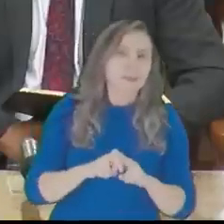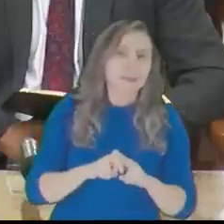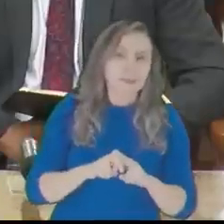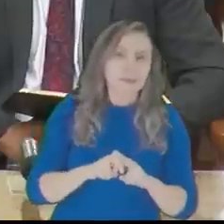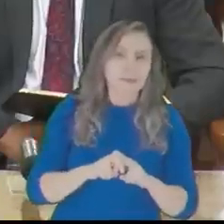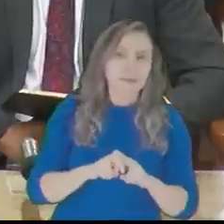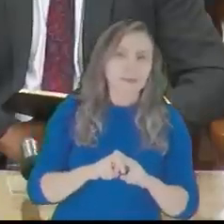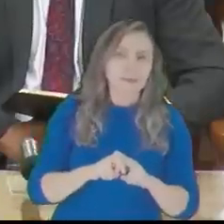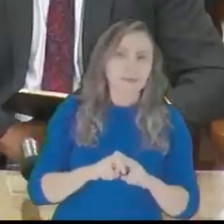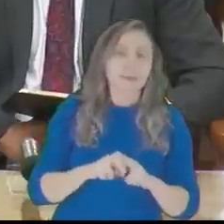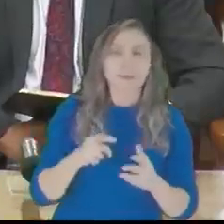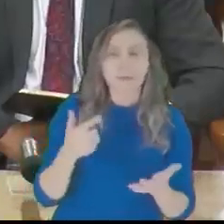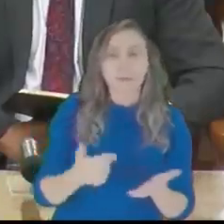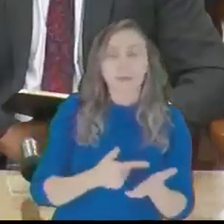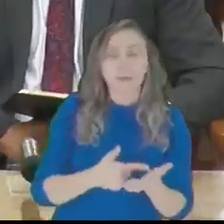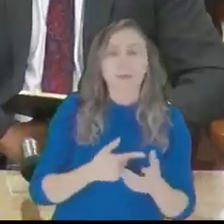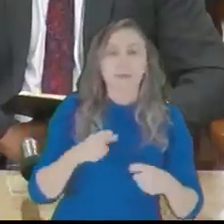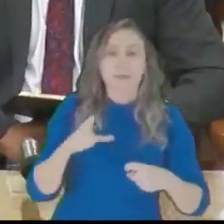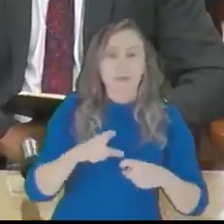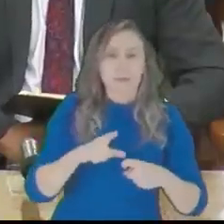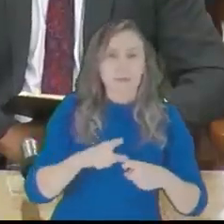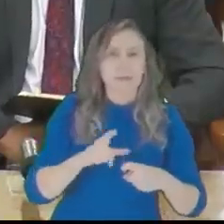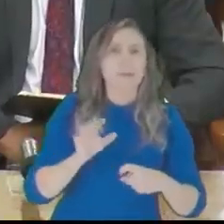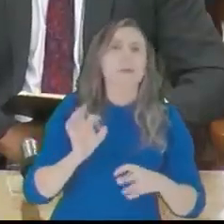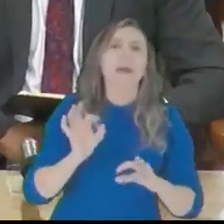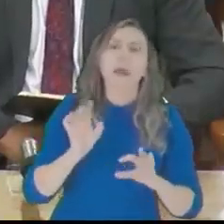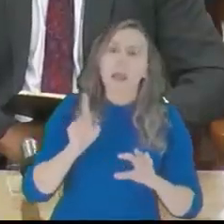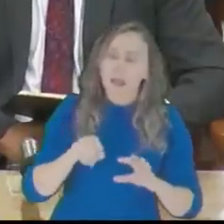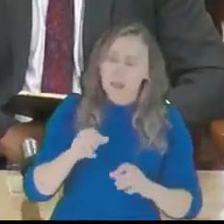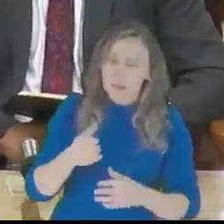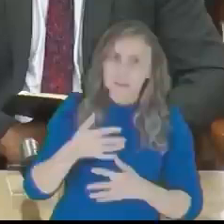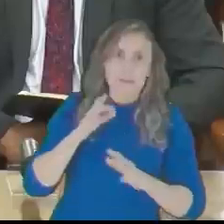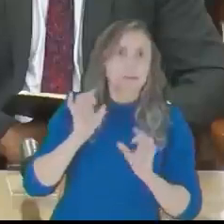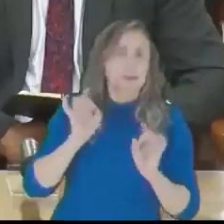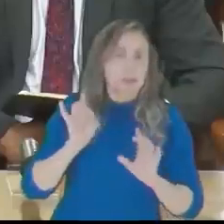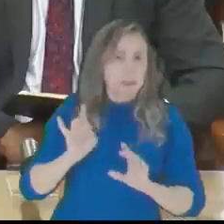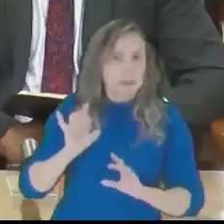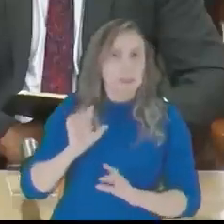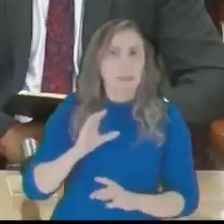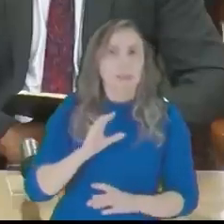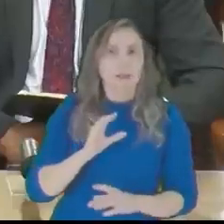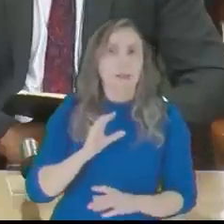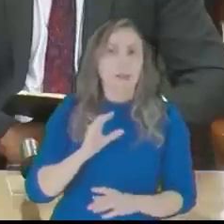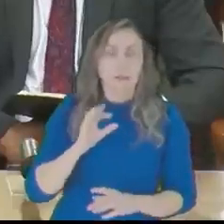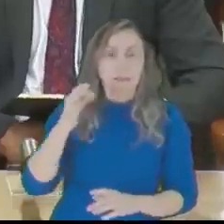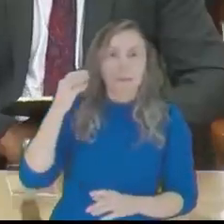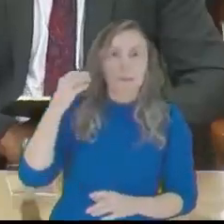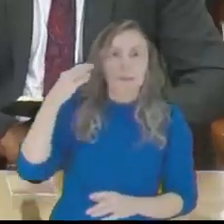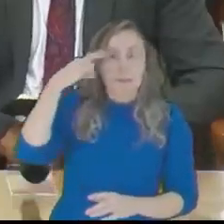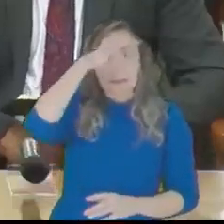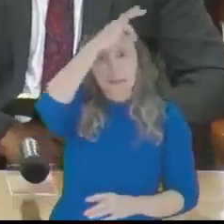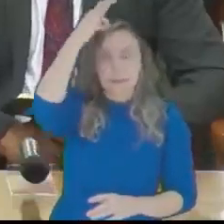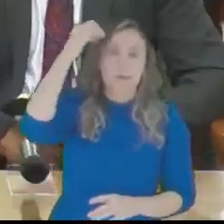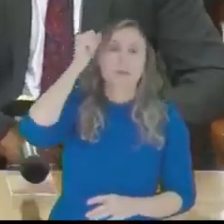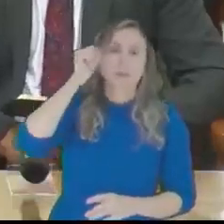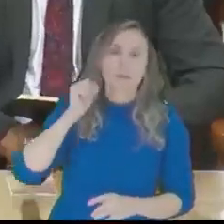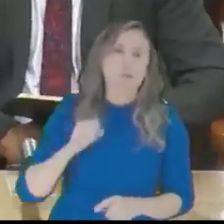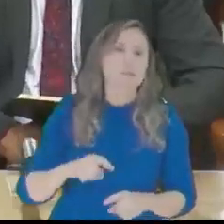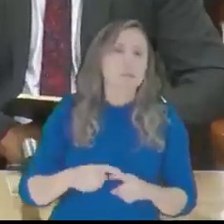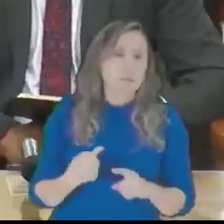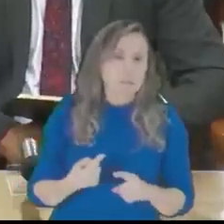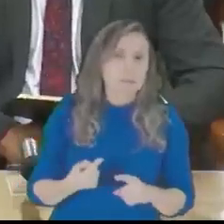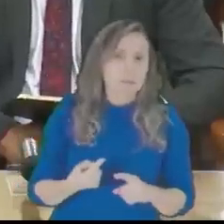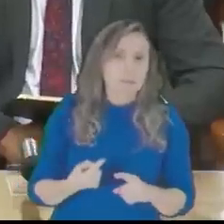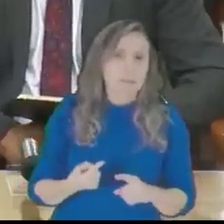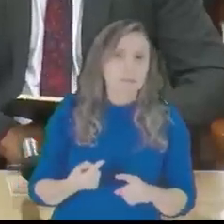Lucas é canônico. Porque Lucas não era apóstolo, mas era um varão, o que, meus amados irmãos?